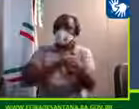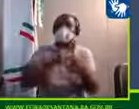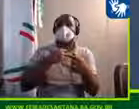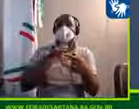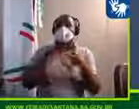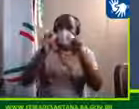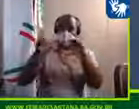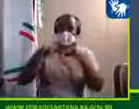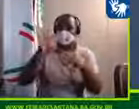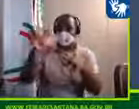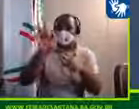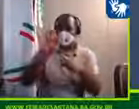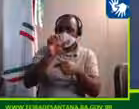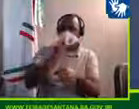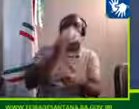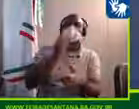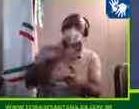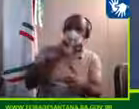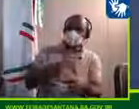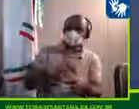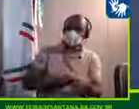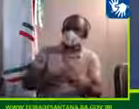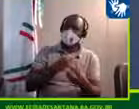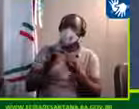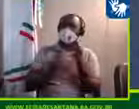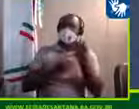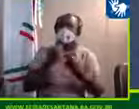Santana como uma dessas áreas de teste, eu